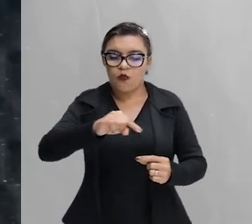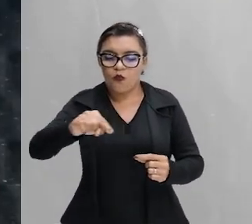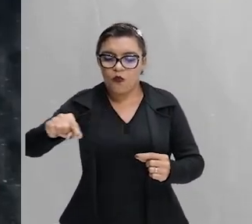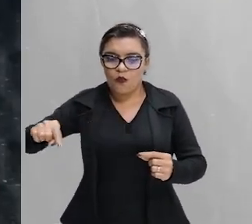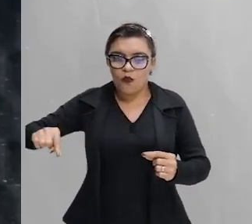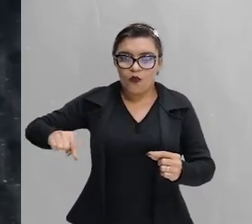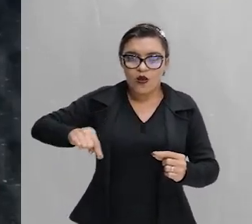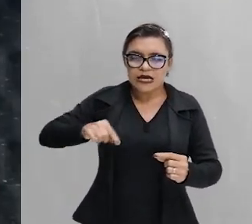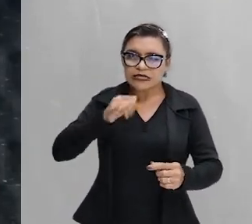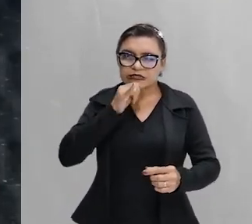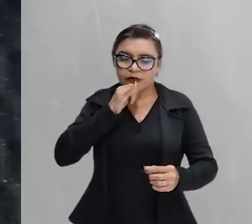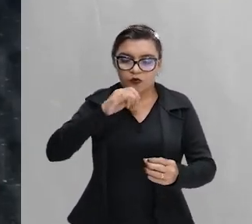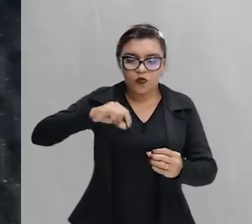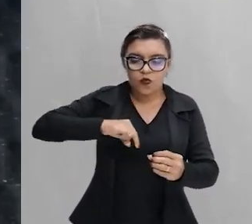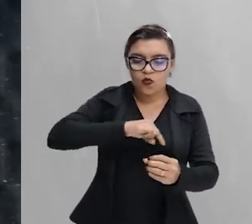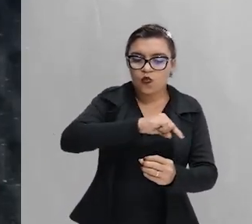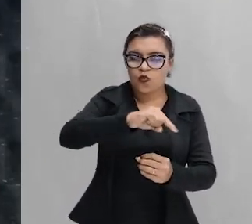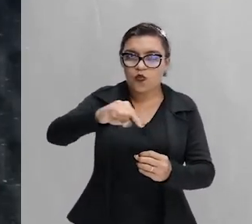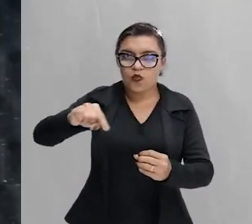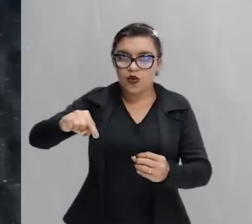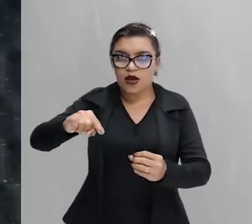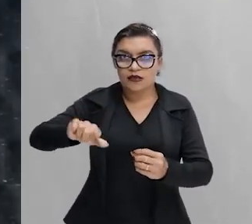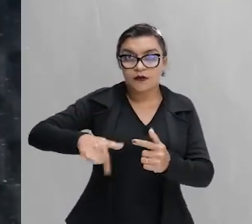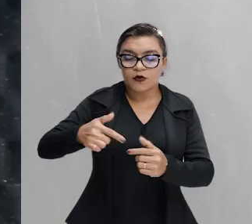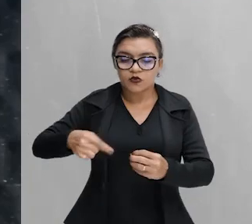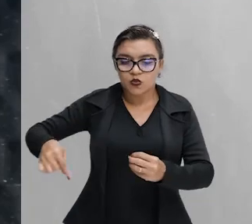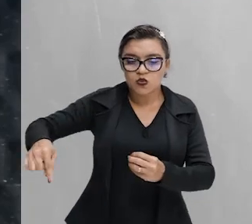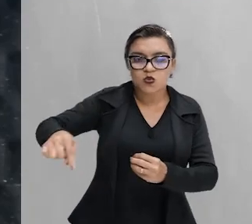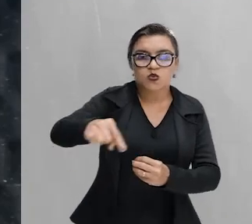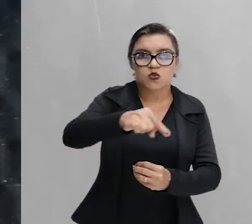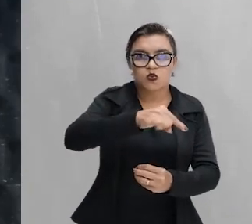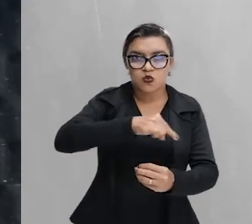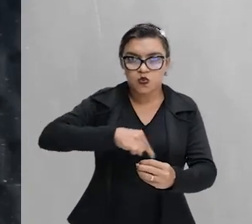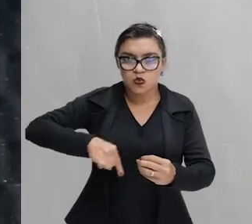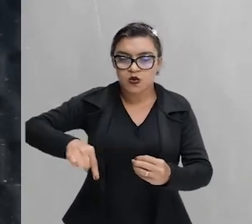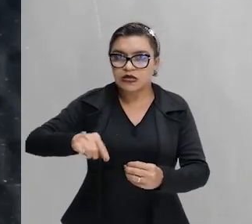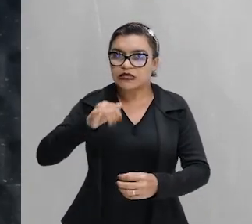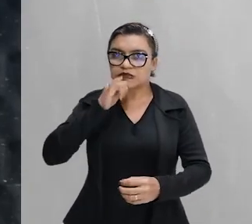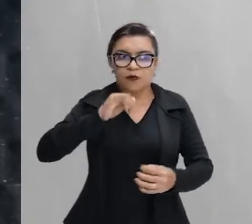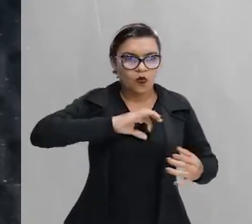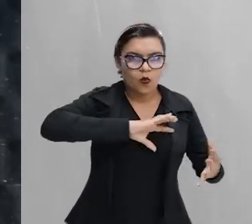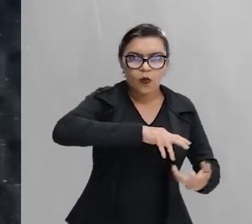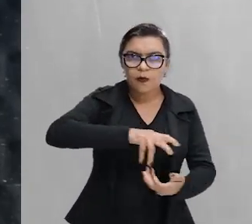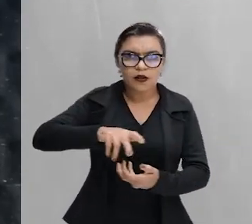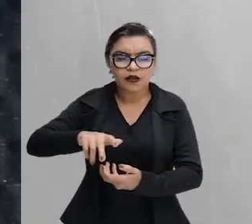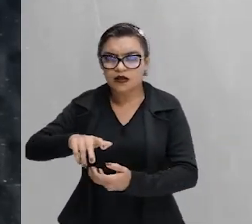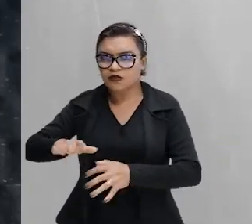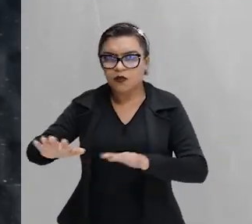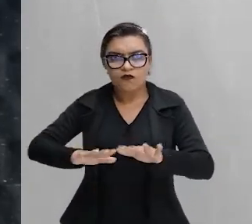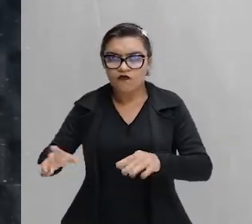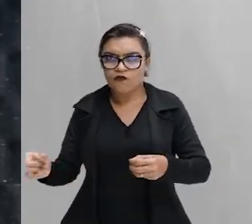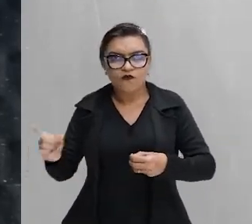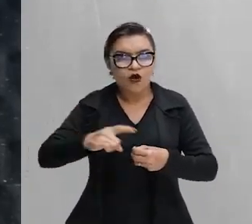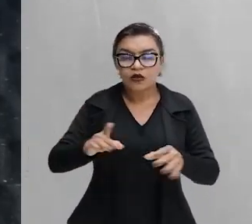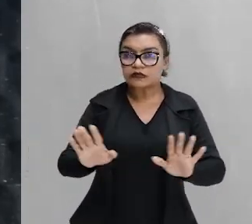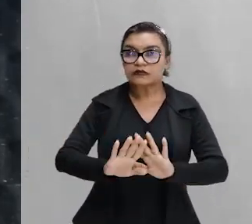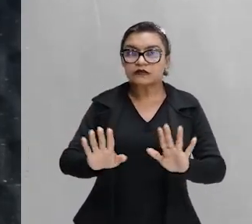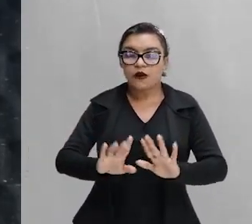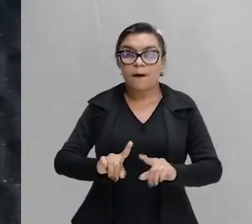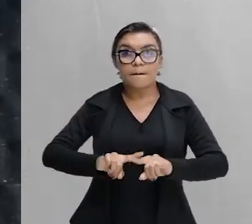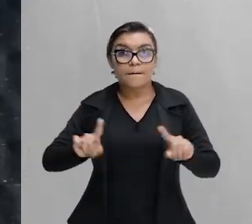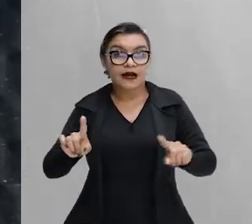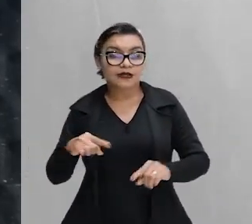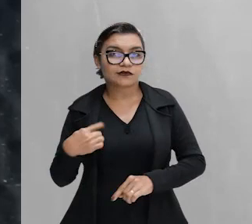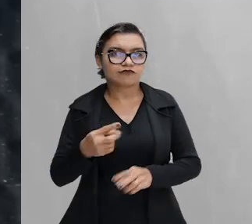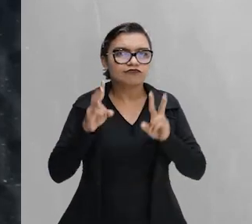ele retorna e volta. O planeta ele não faz esse movimento de fato, ele não retorna, tá ok? Mas é o ponto de vista